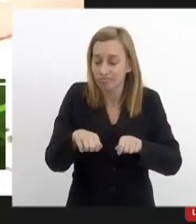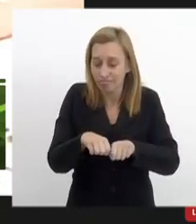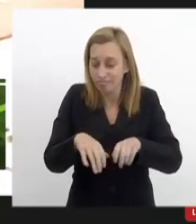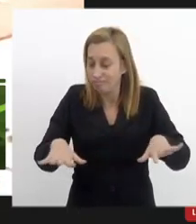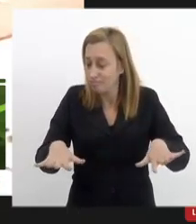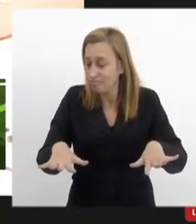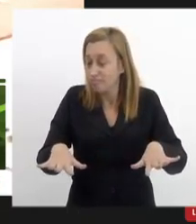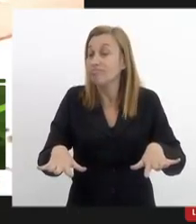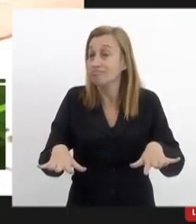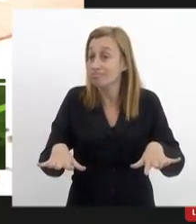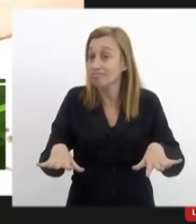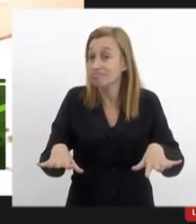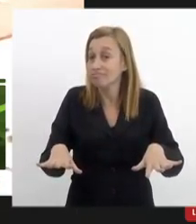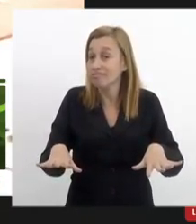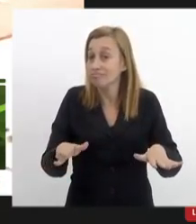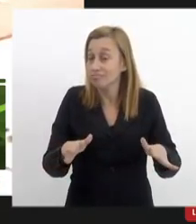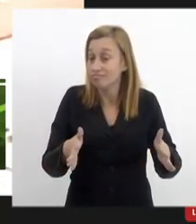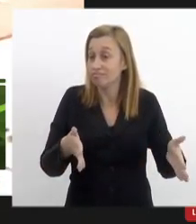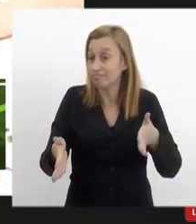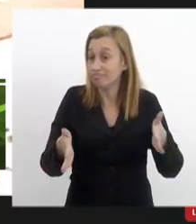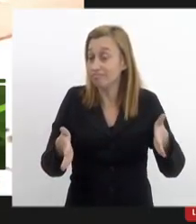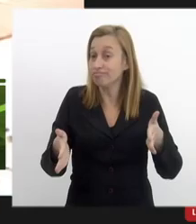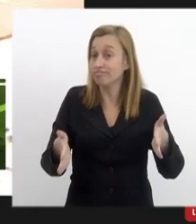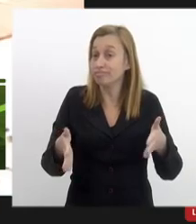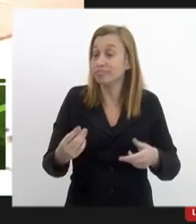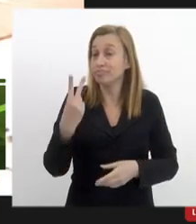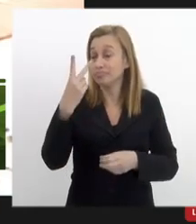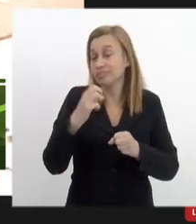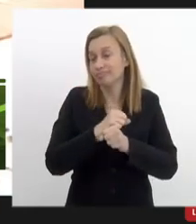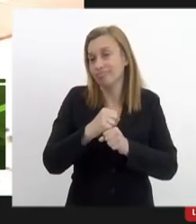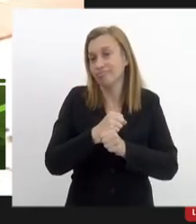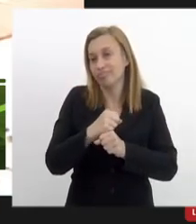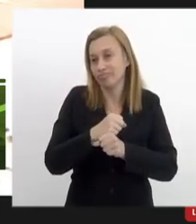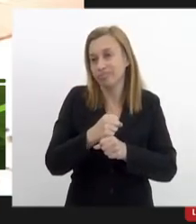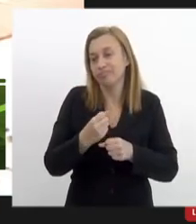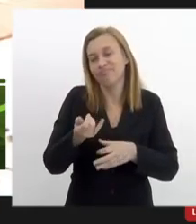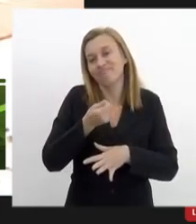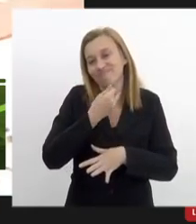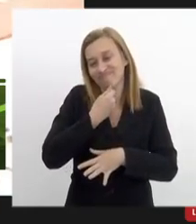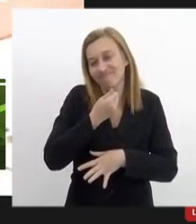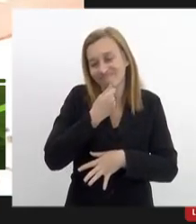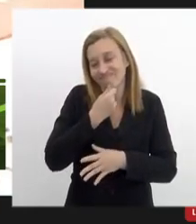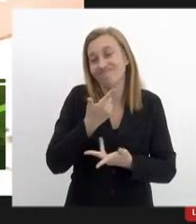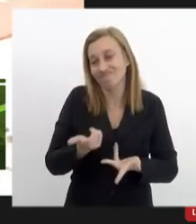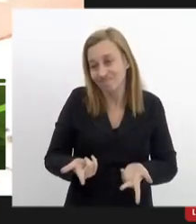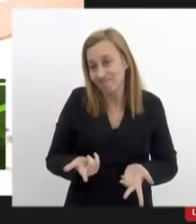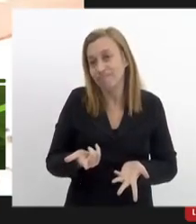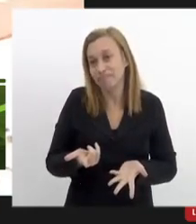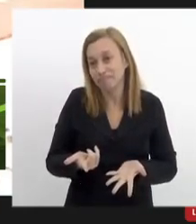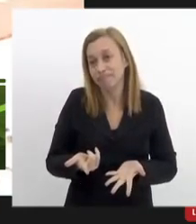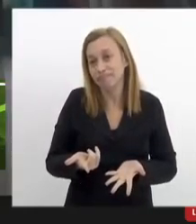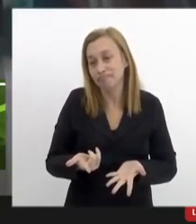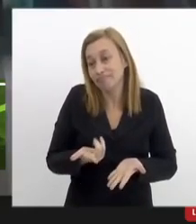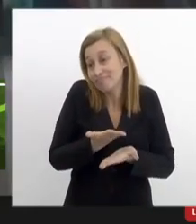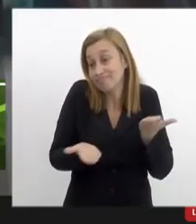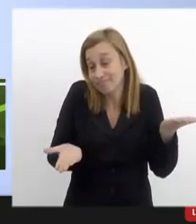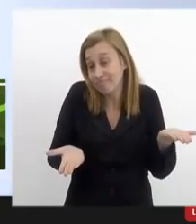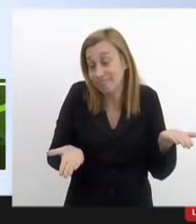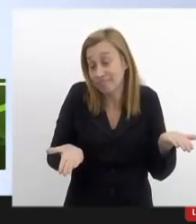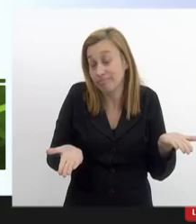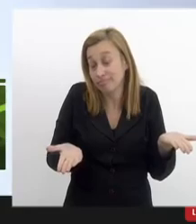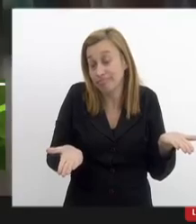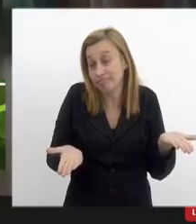nós estamos passando, né, são 2 anos de muita tristeza, muita perca, a